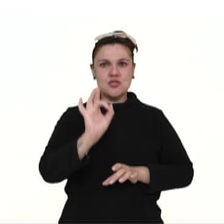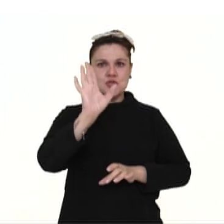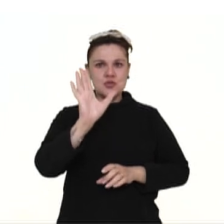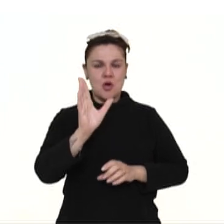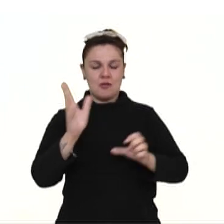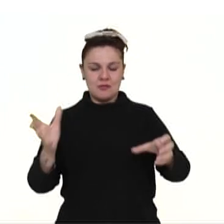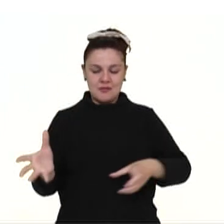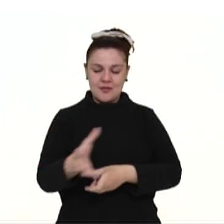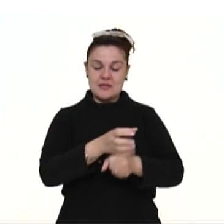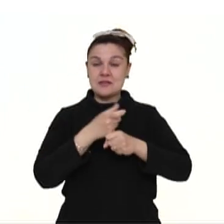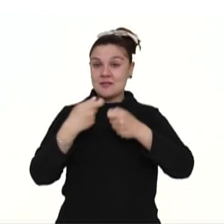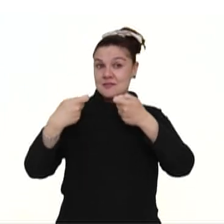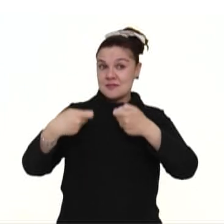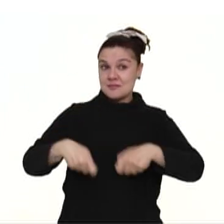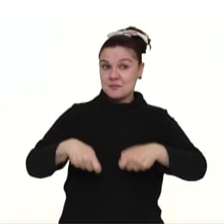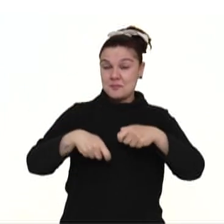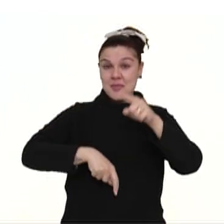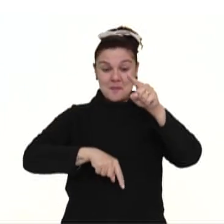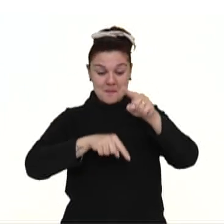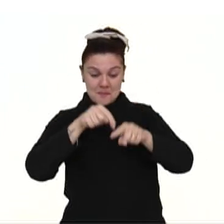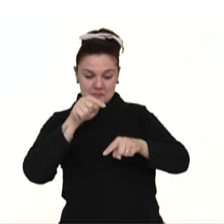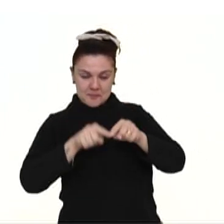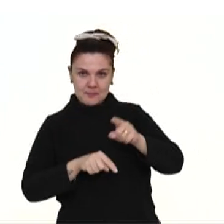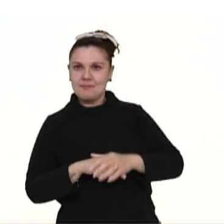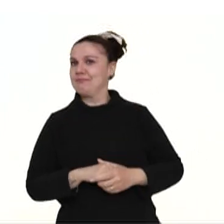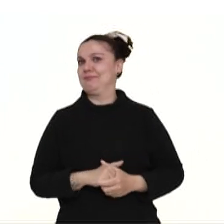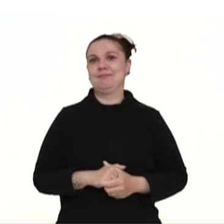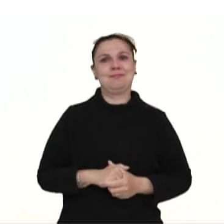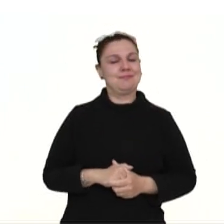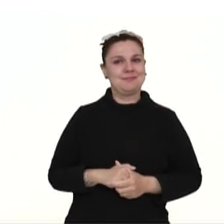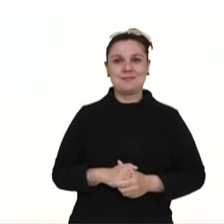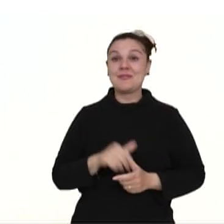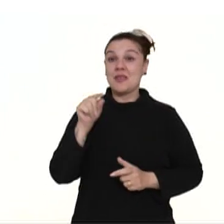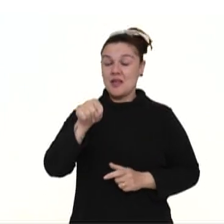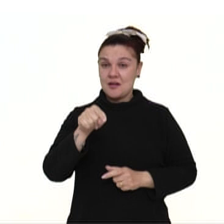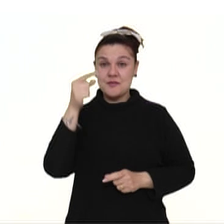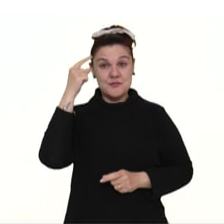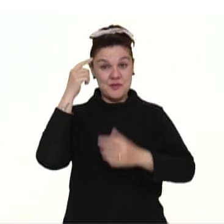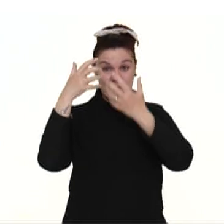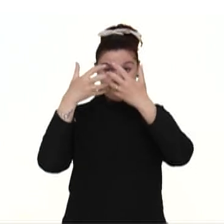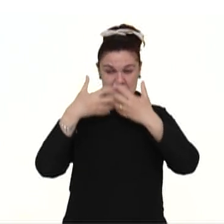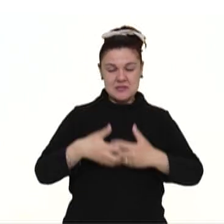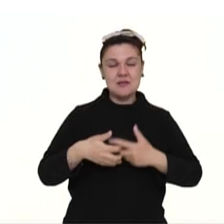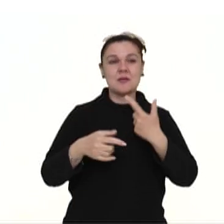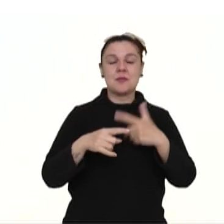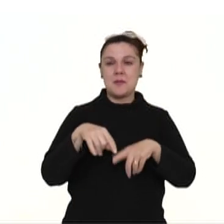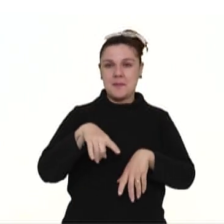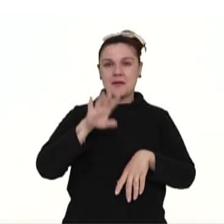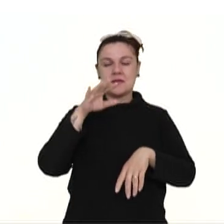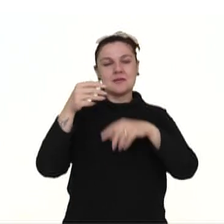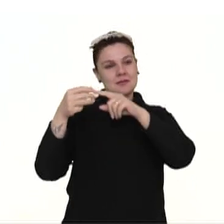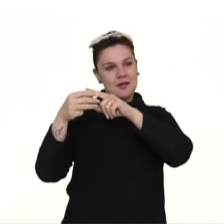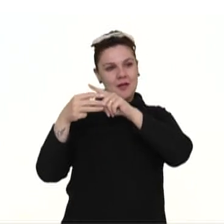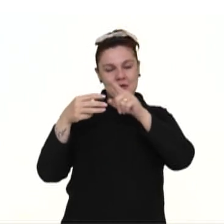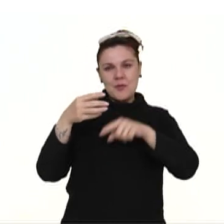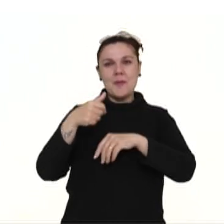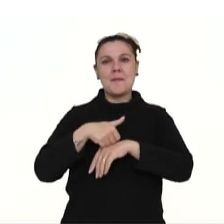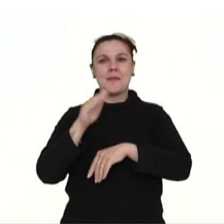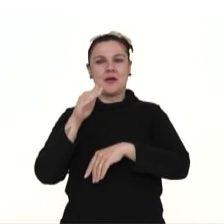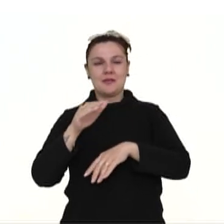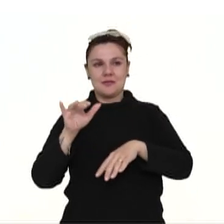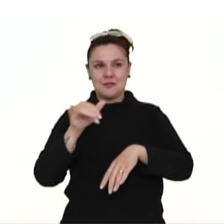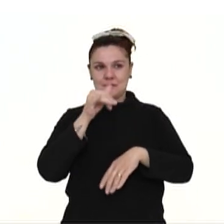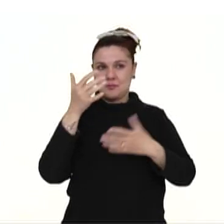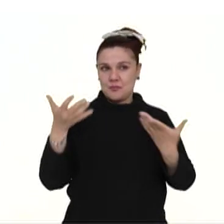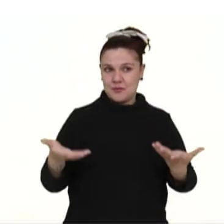para suprir as necessidades materiais. Então, esse tinha que pensar um pouquinho, né? Mas as outras alternativas eram meio